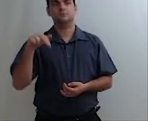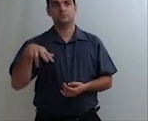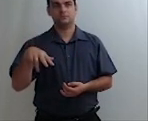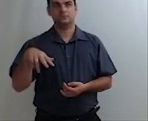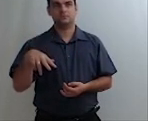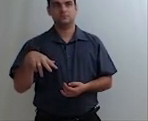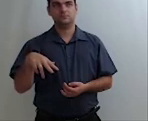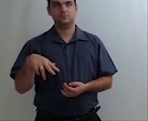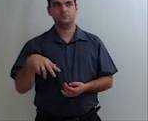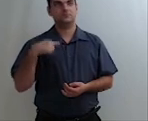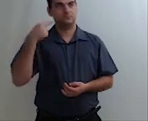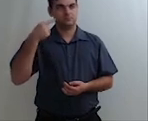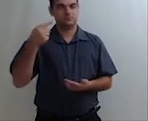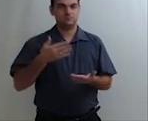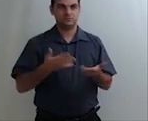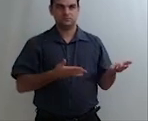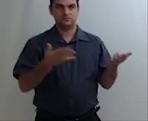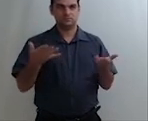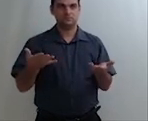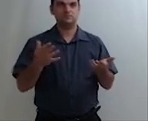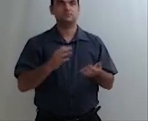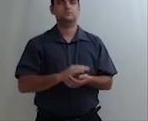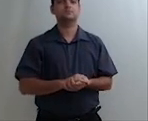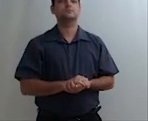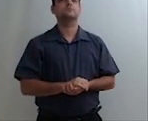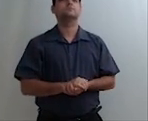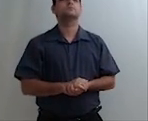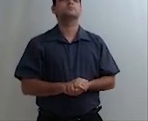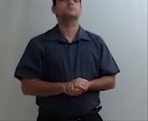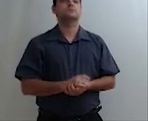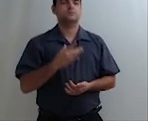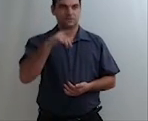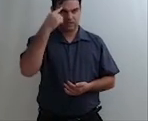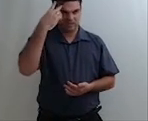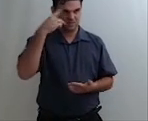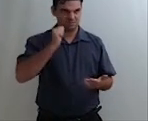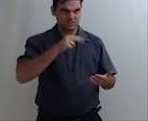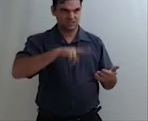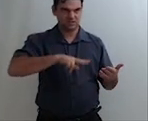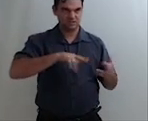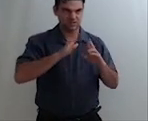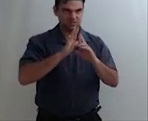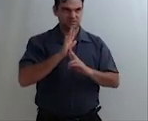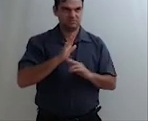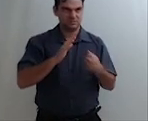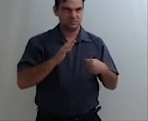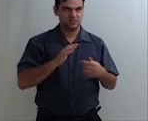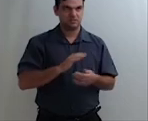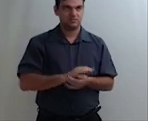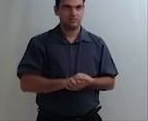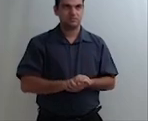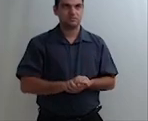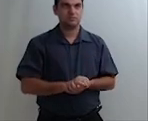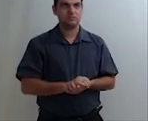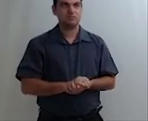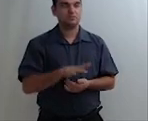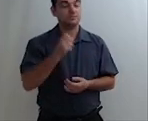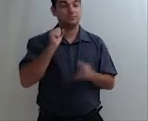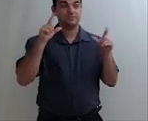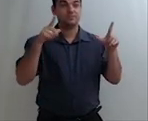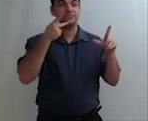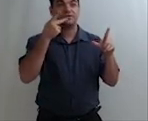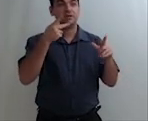eh William vossa excelência dispensa a leitura do relatório tá sem som